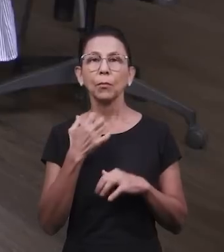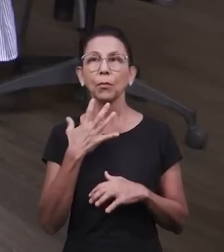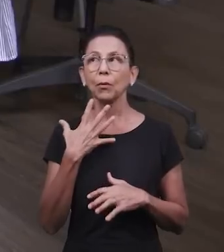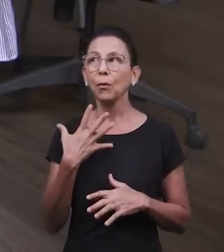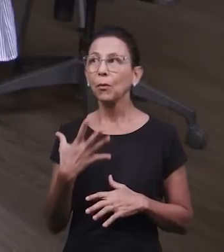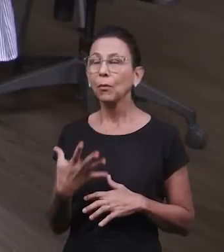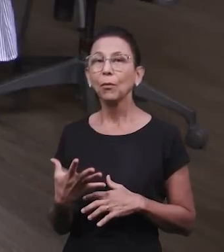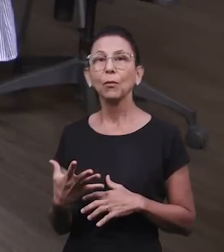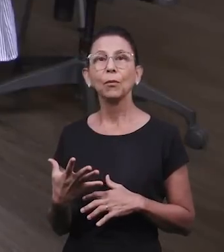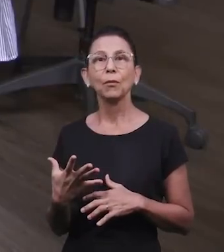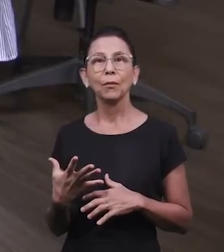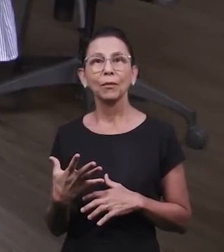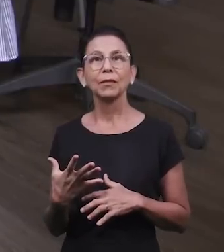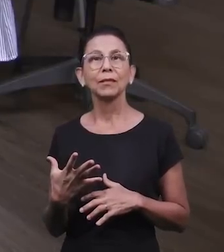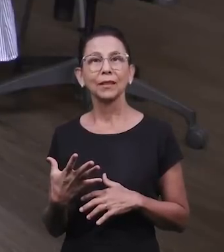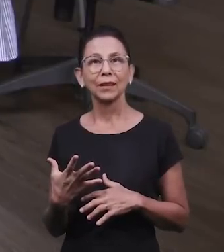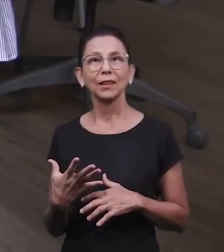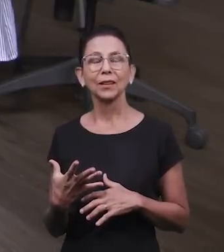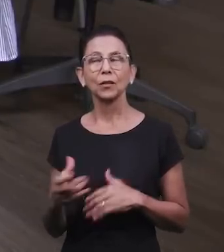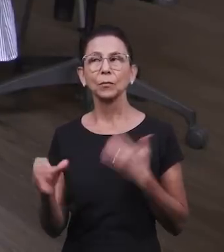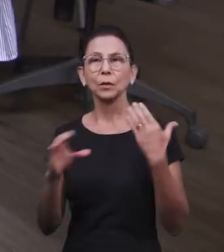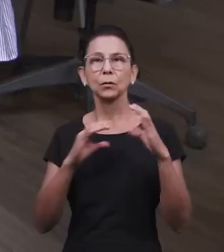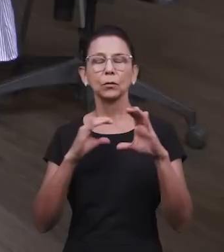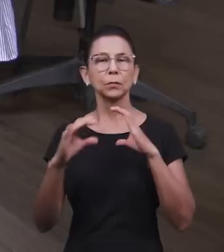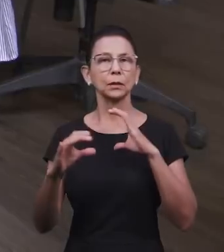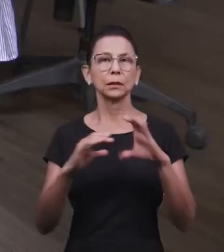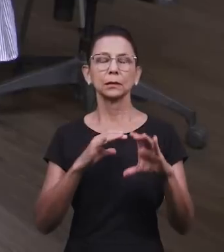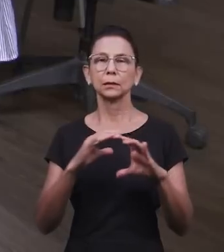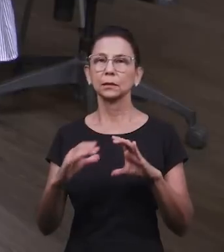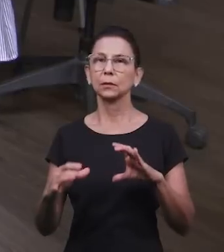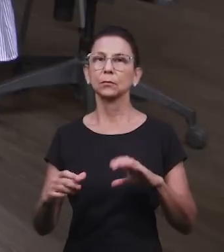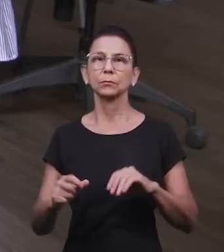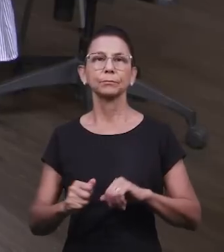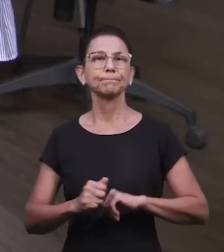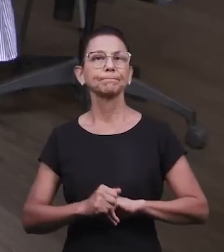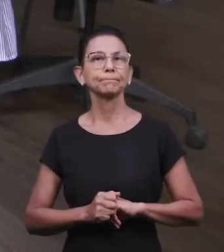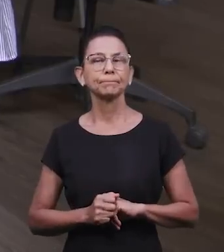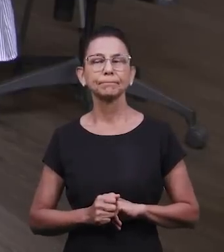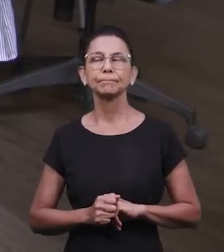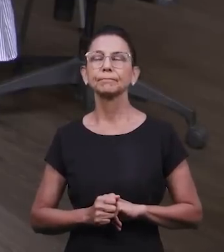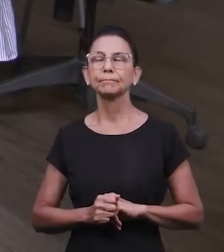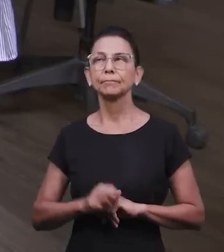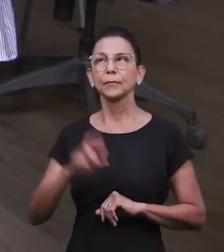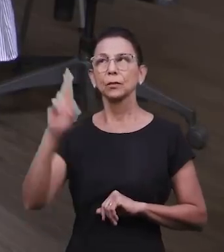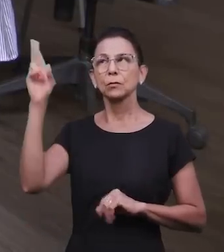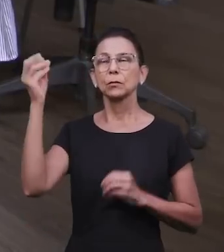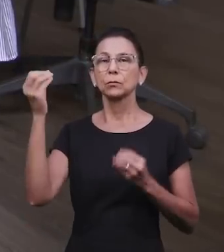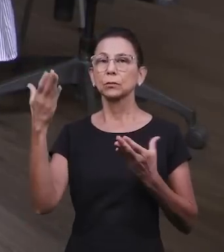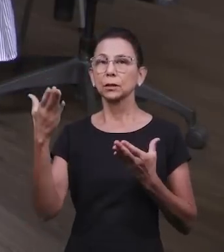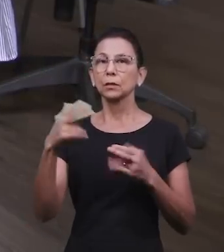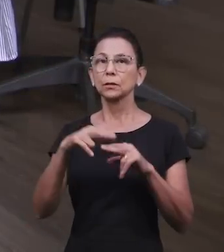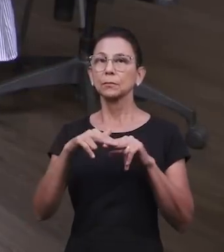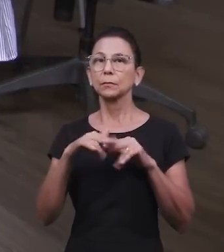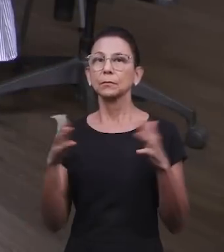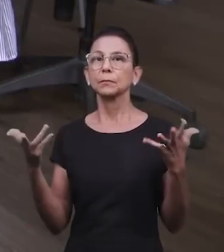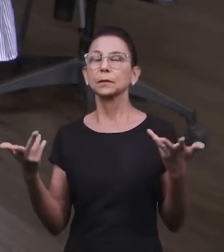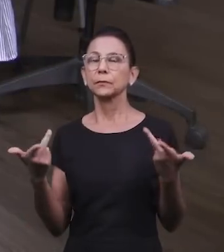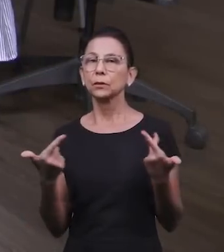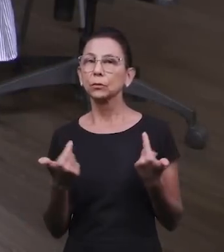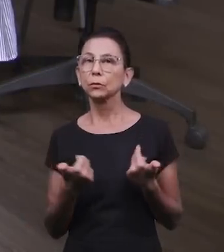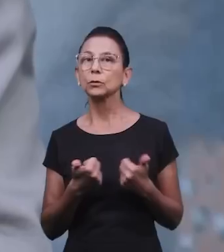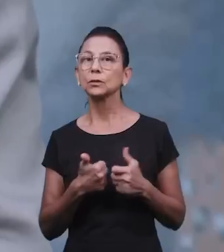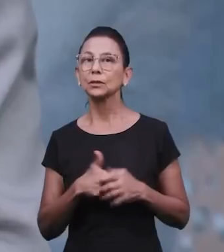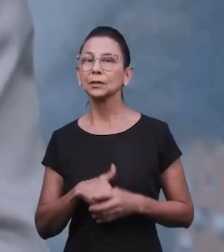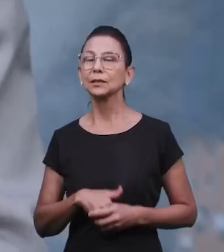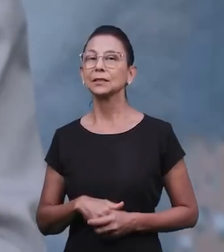podemos chegar, né, com a comunicação e os recursos que Deus colocou à nossa disposição. Isso é